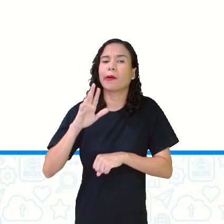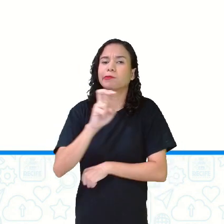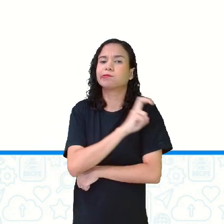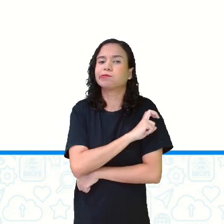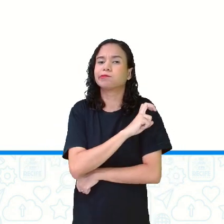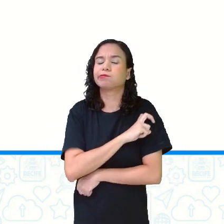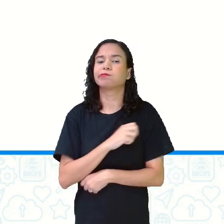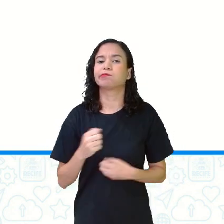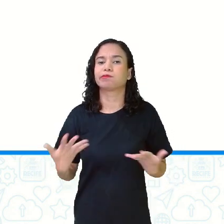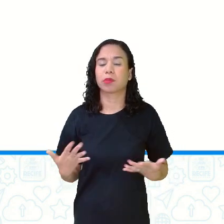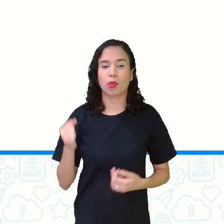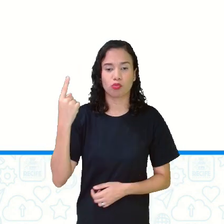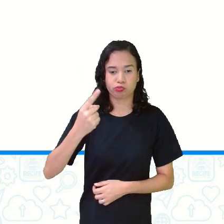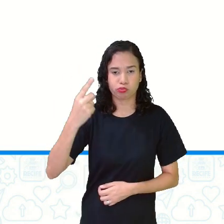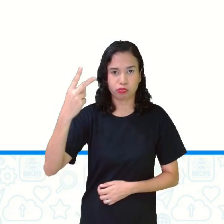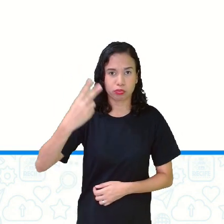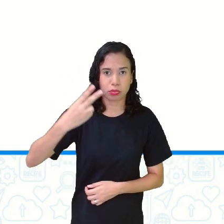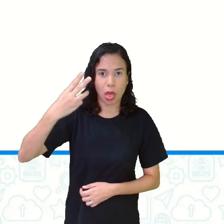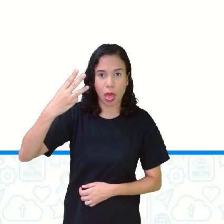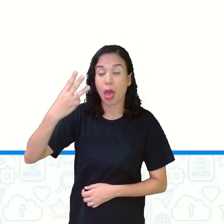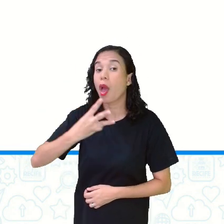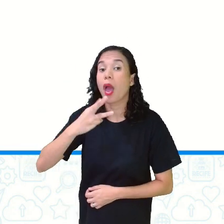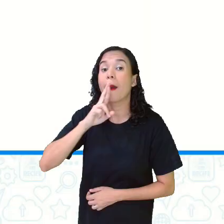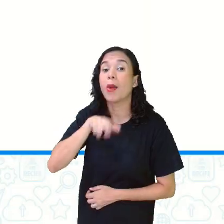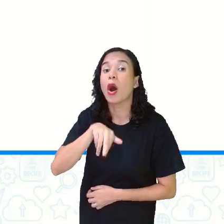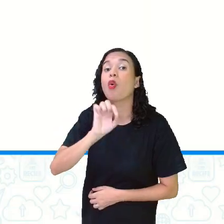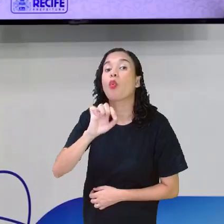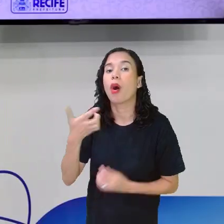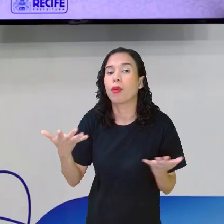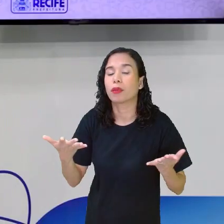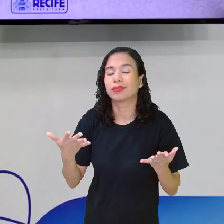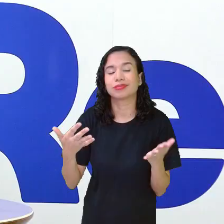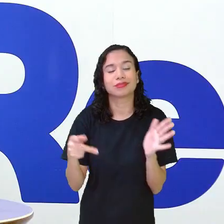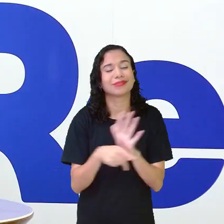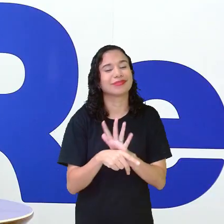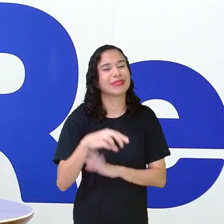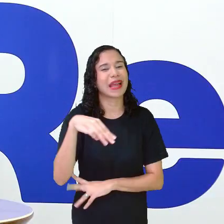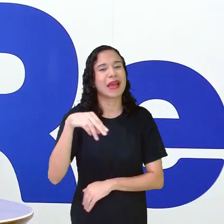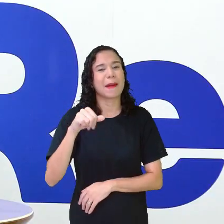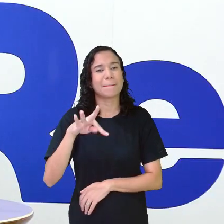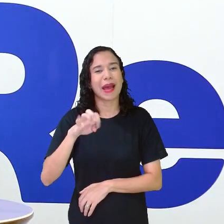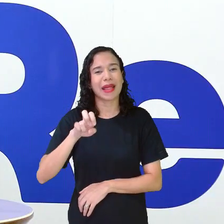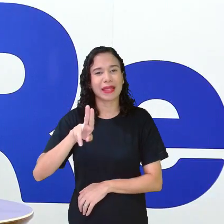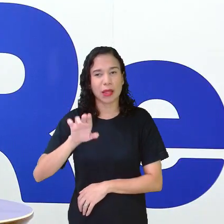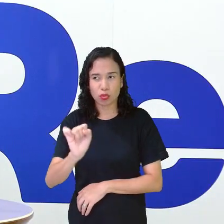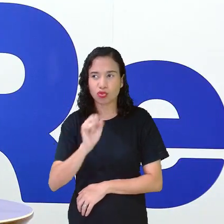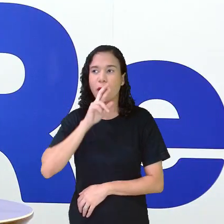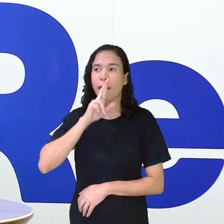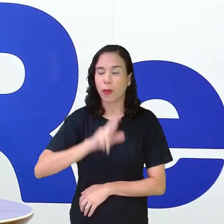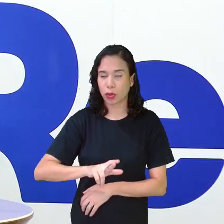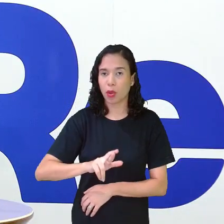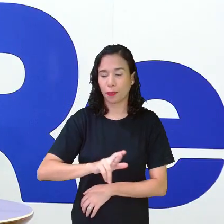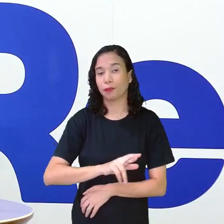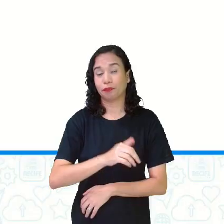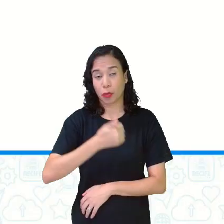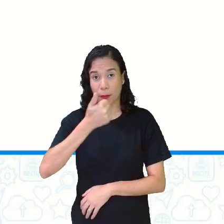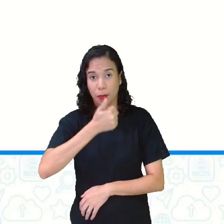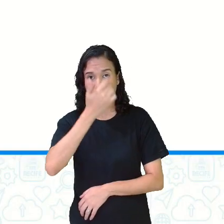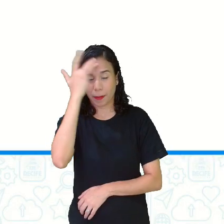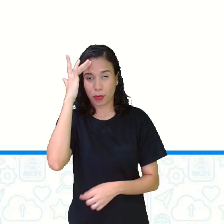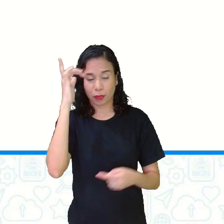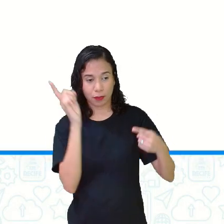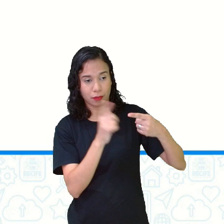mim. Dou-lhe uma, dou-lhe duas, dou-lhe três. E aí, professor? O Matheus respondeu que foi o Luiz. Luiz,